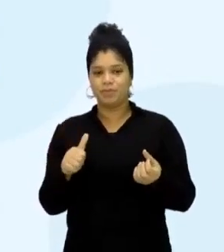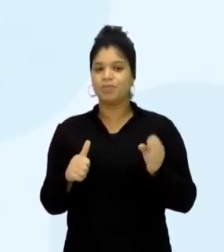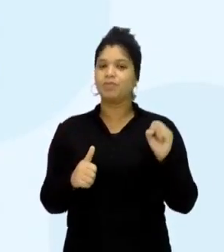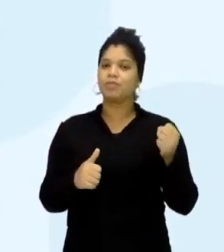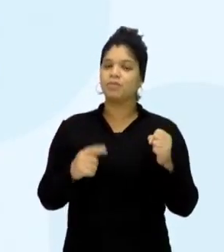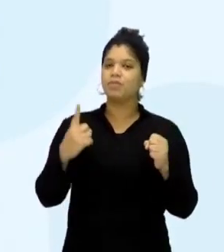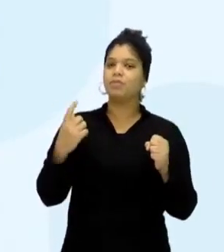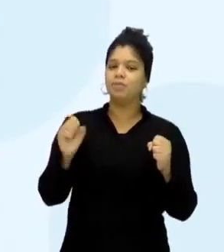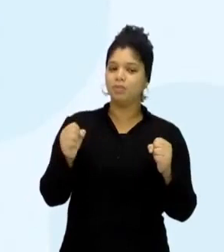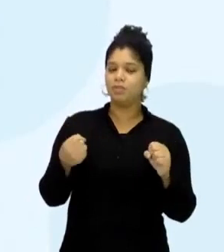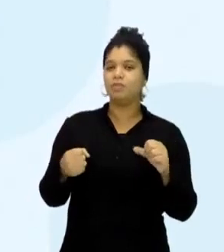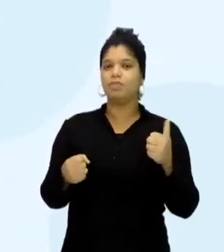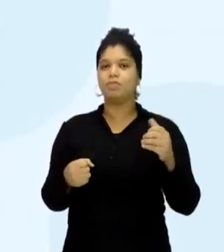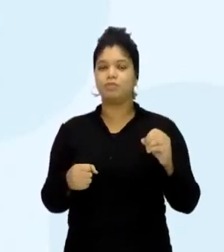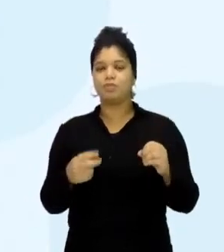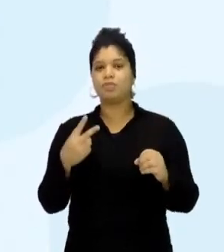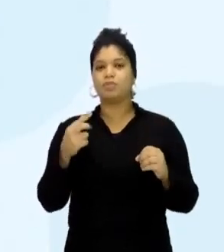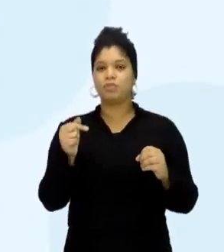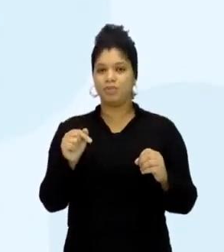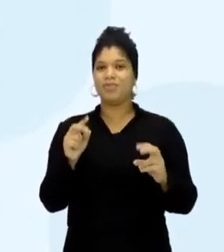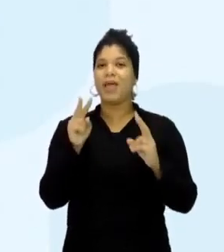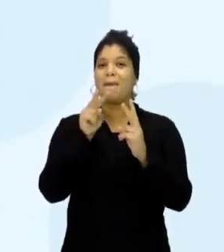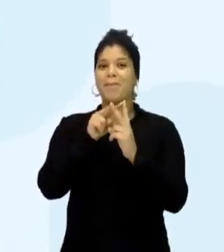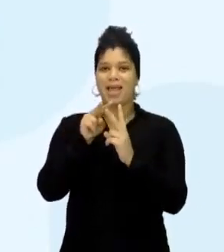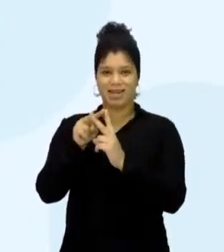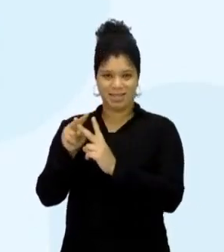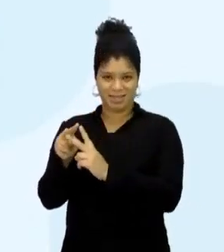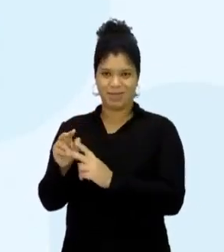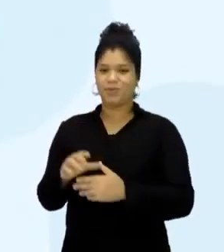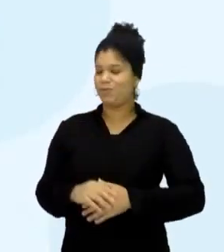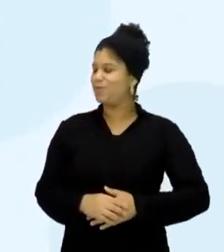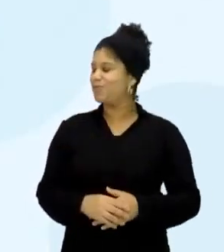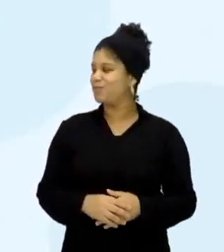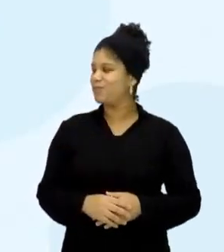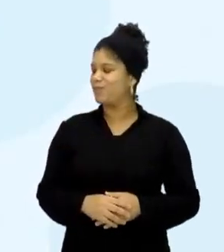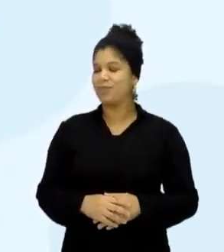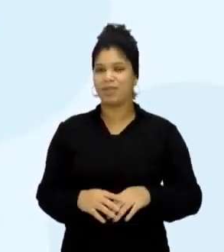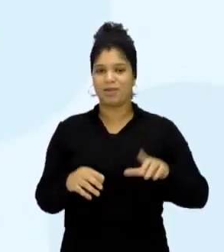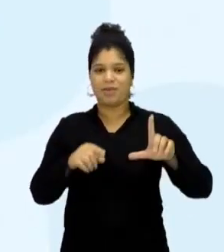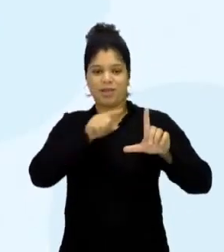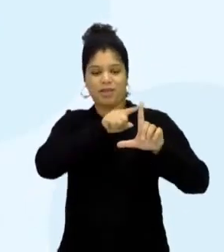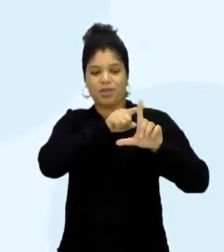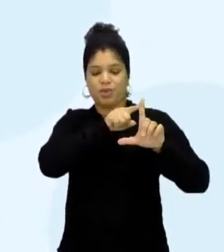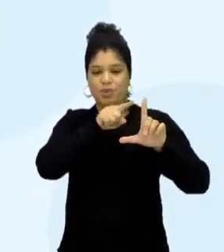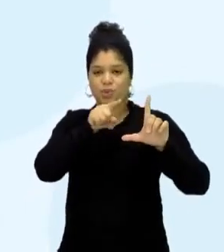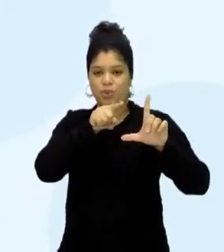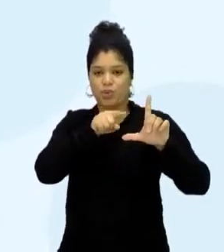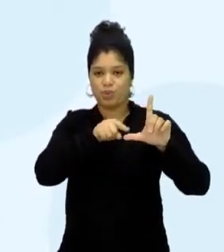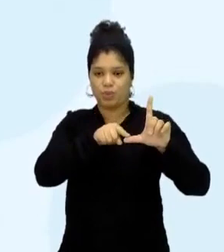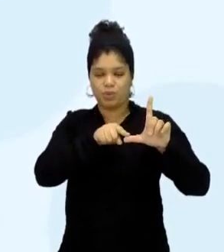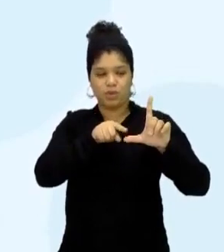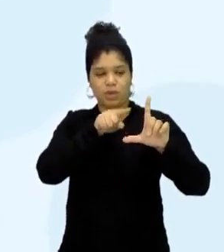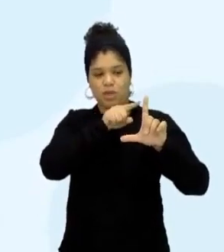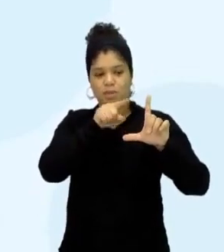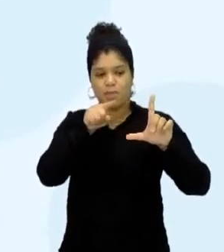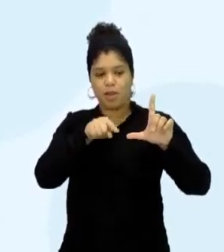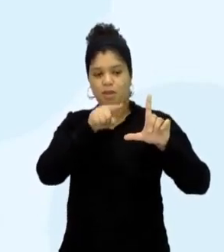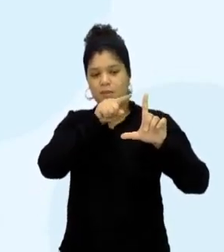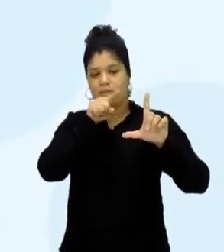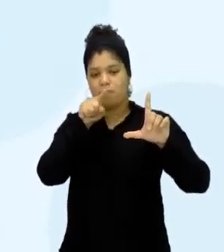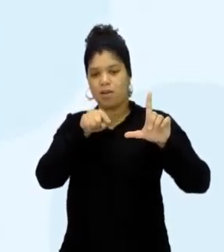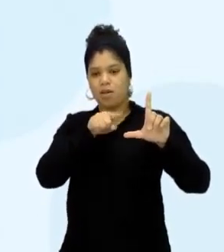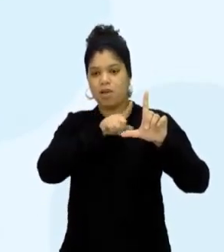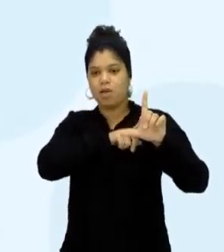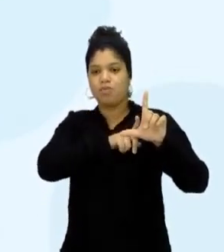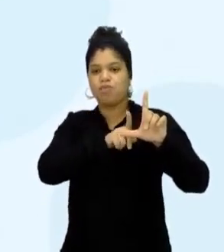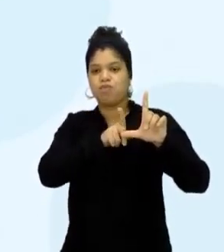8 com o 18 e o 10 com o 27. E quando a gente traça ligando esses pontos, a gente percebe que isso é uma curva que tá